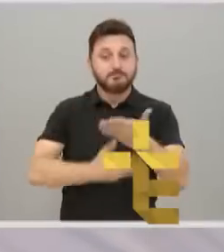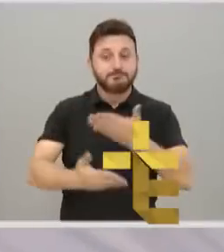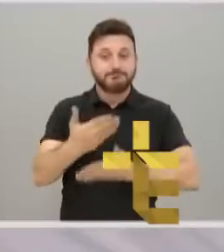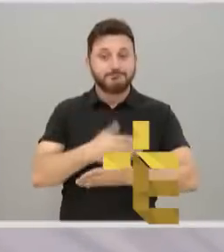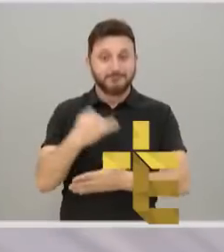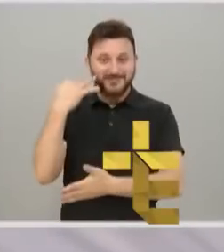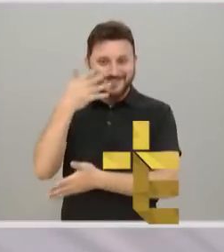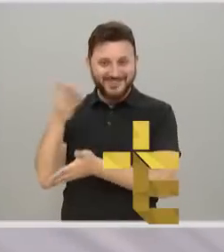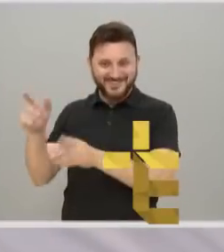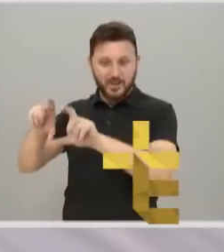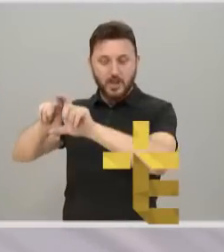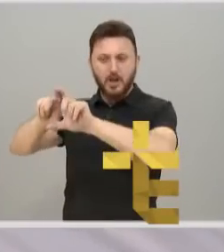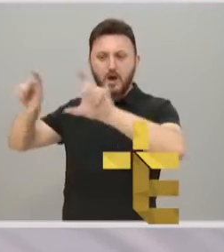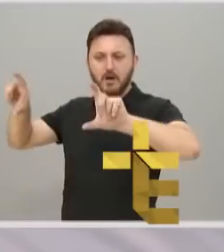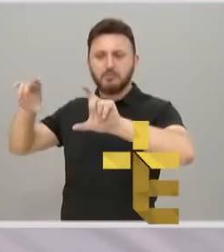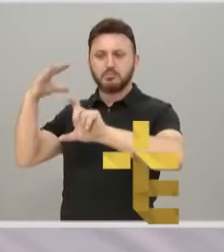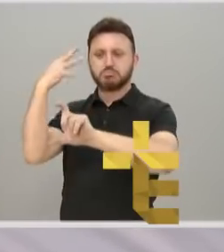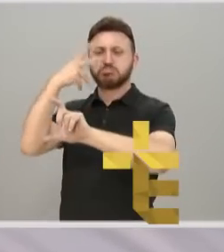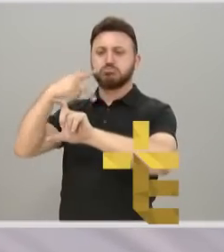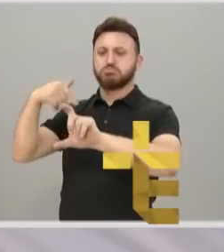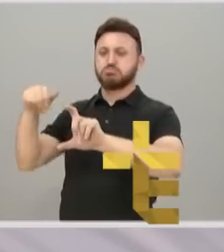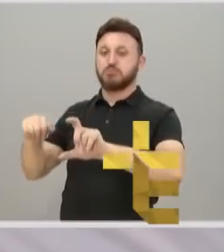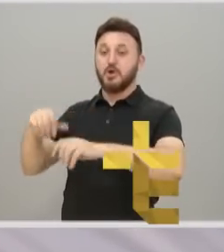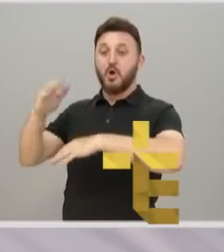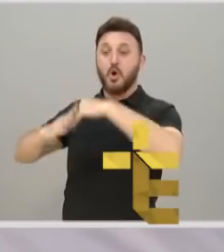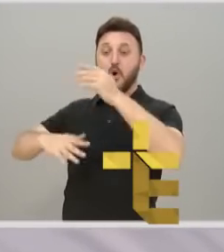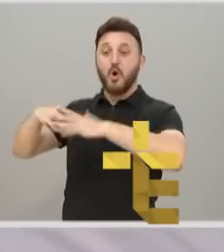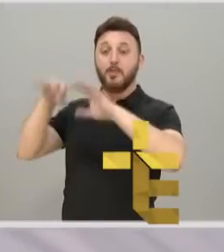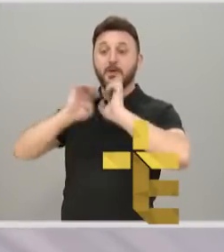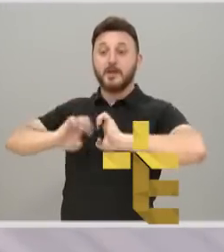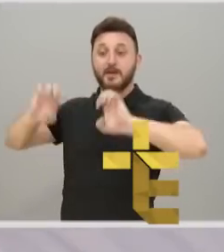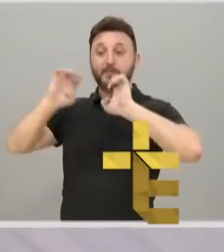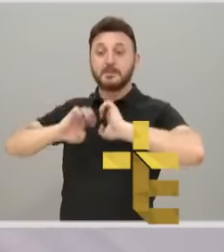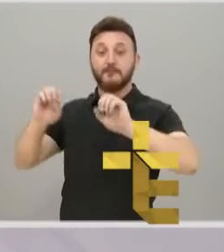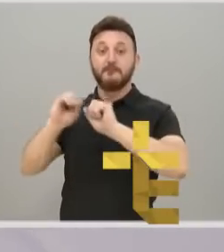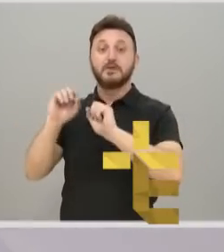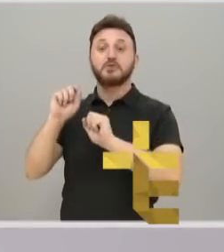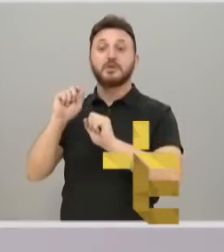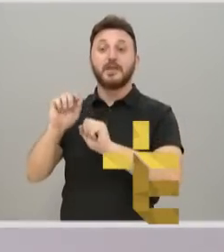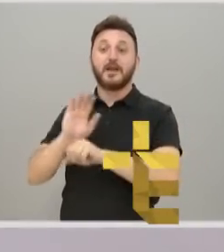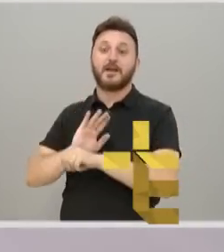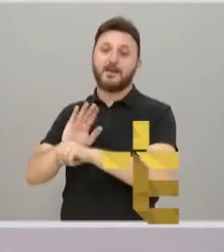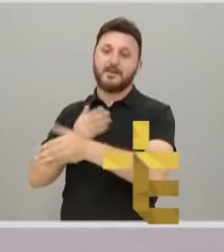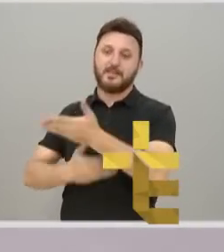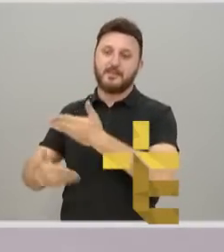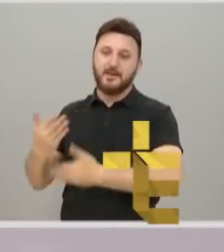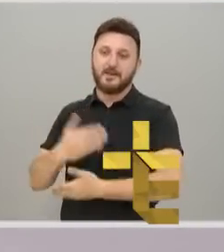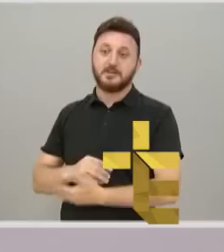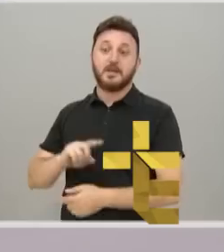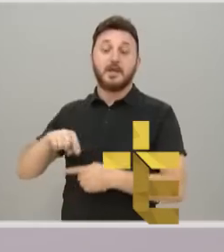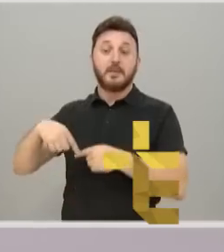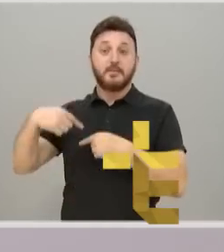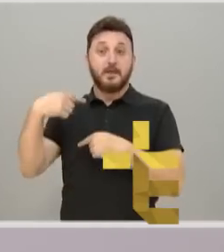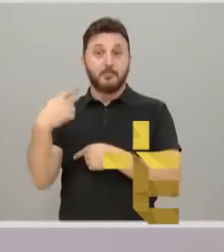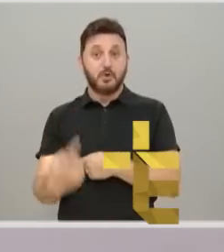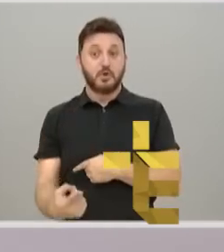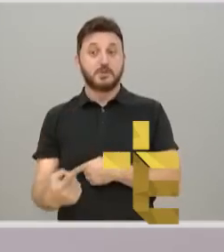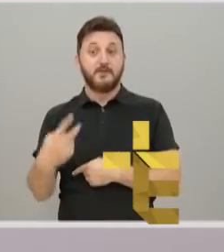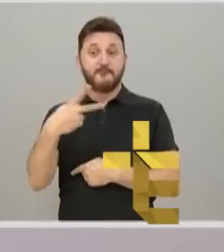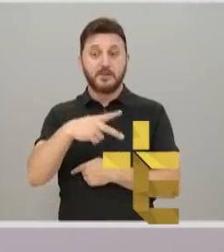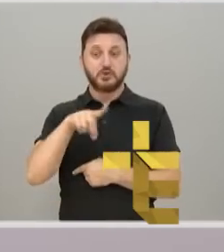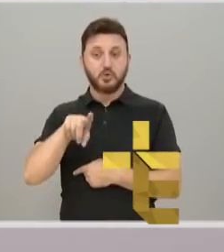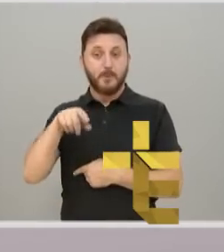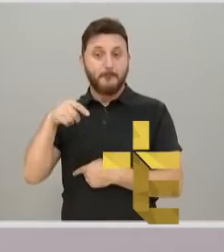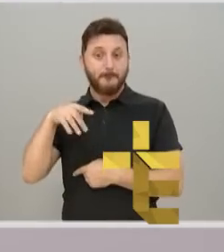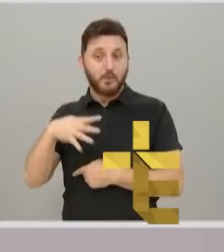bem bonito lá, bem grande. A obra evangelizar faz a caridade. Depois,